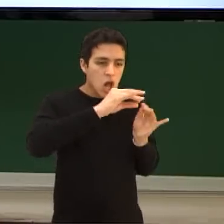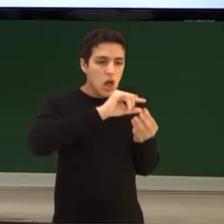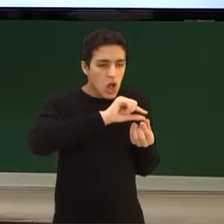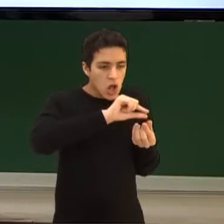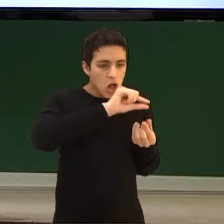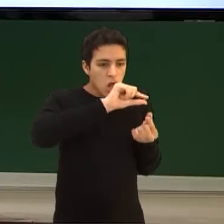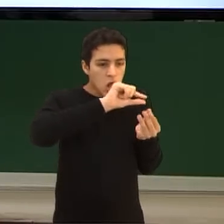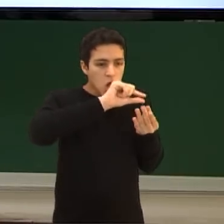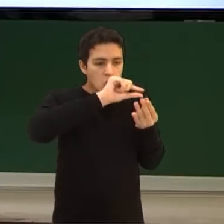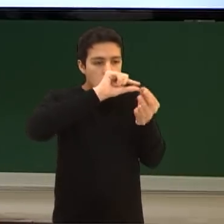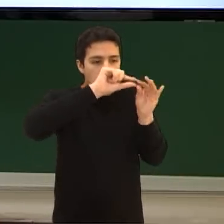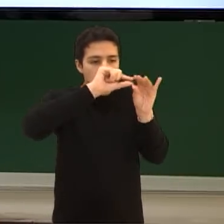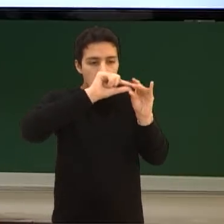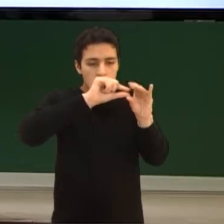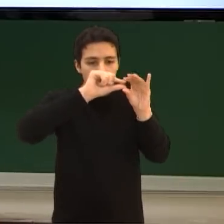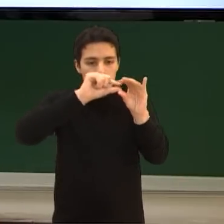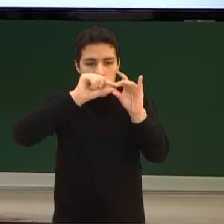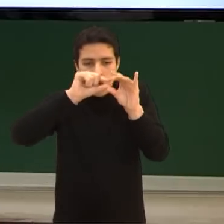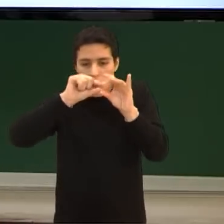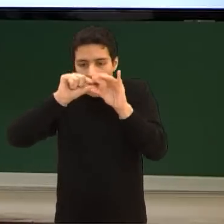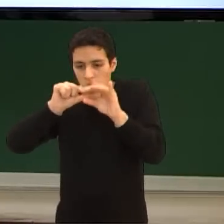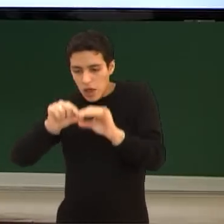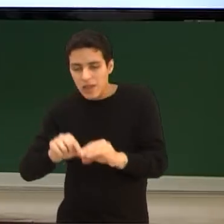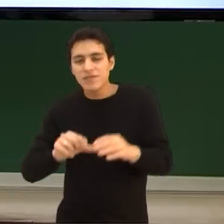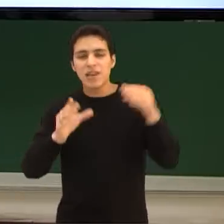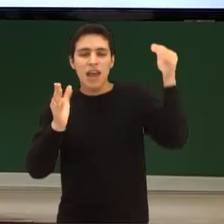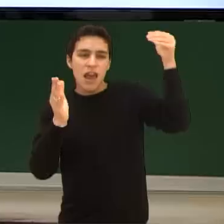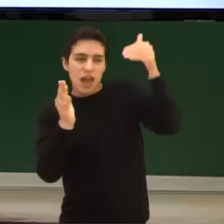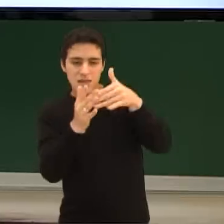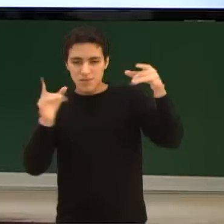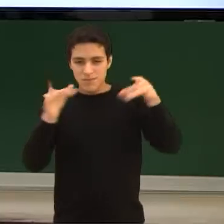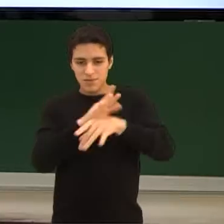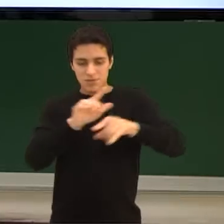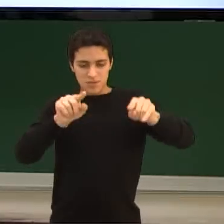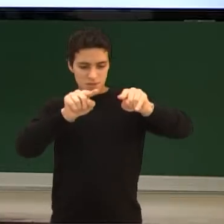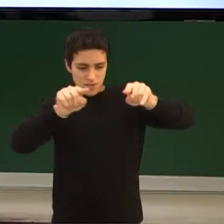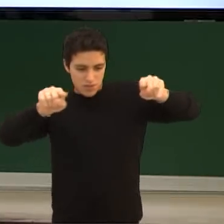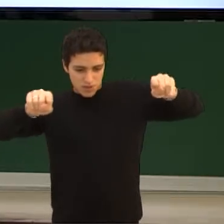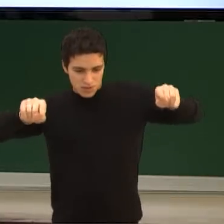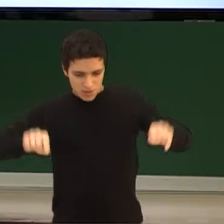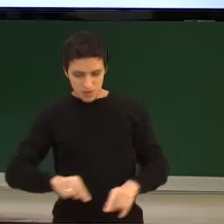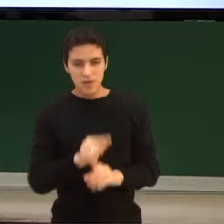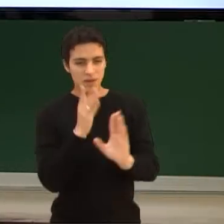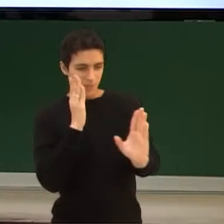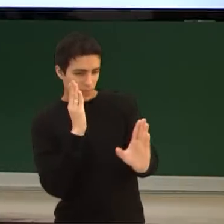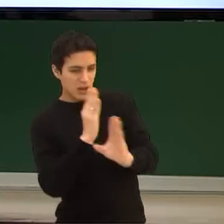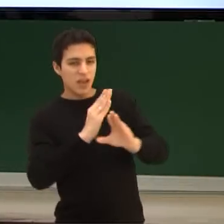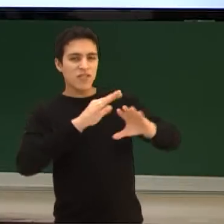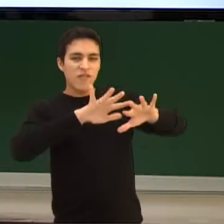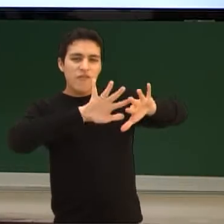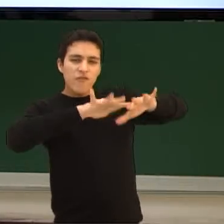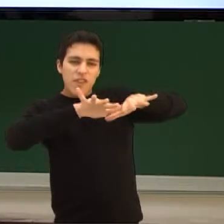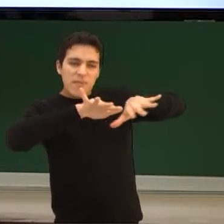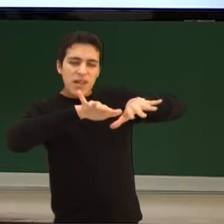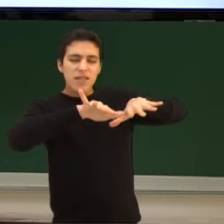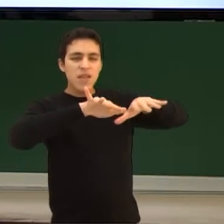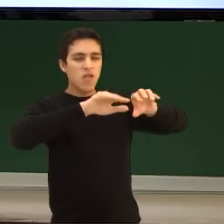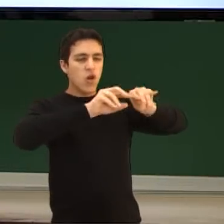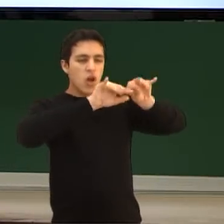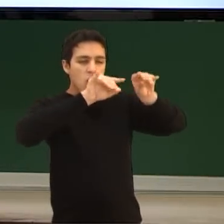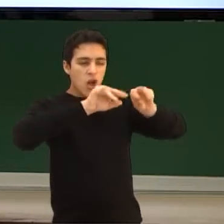ele vai sendo liberado e vai conseguindo percorrer todo esse caminho através dessa vibração,